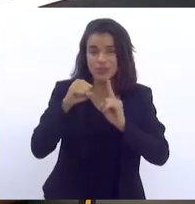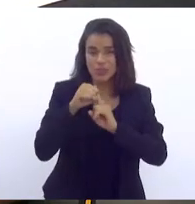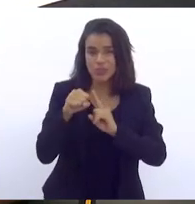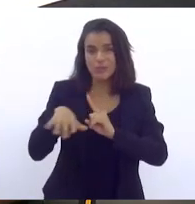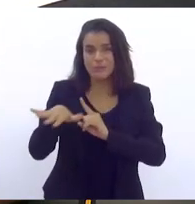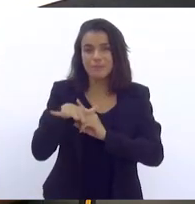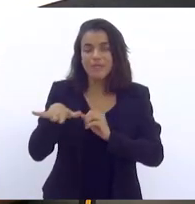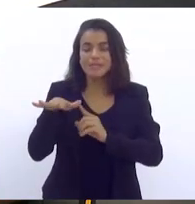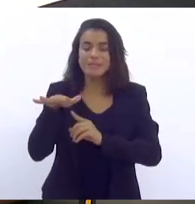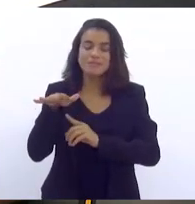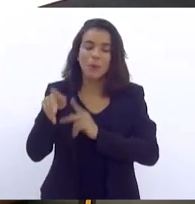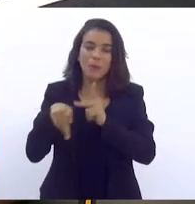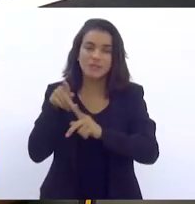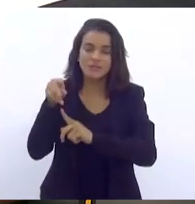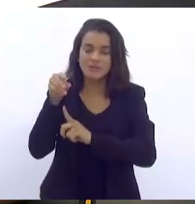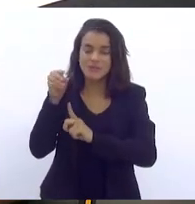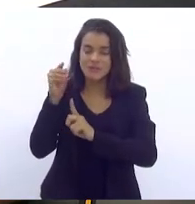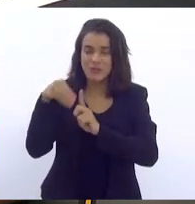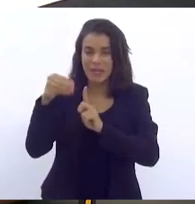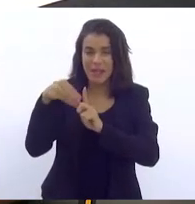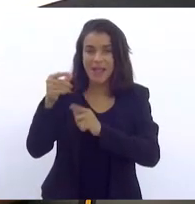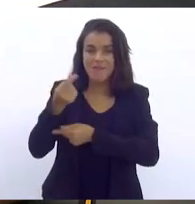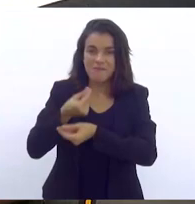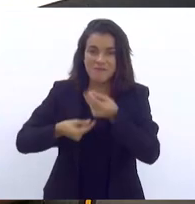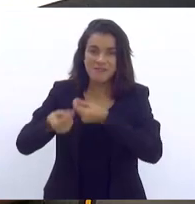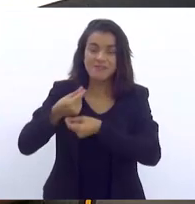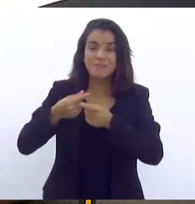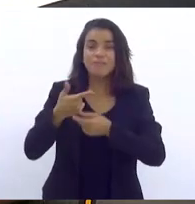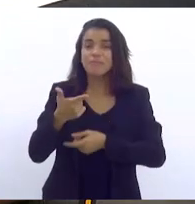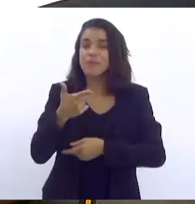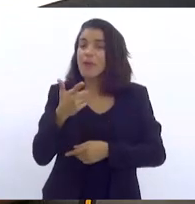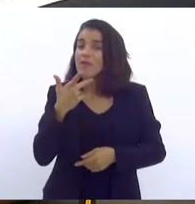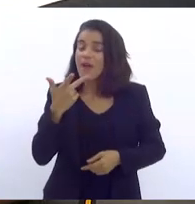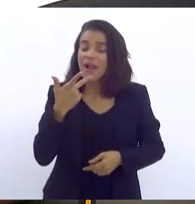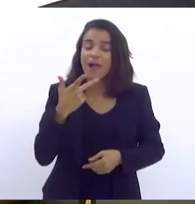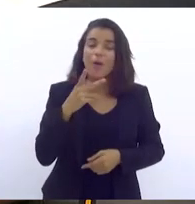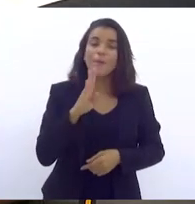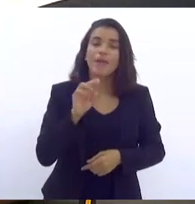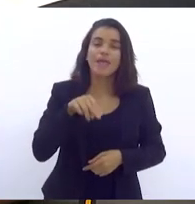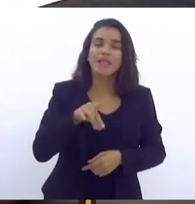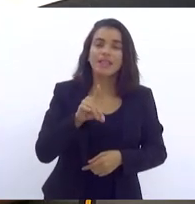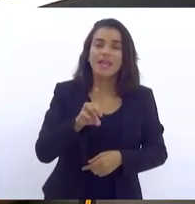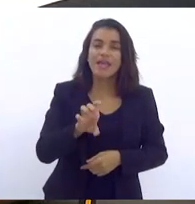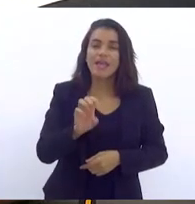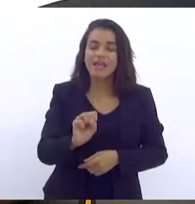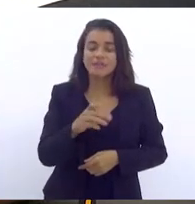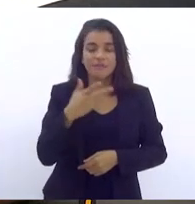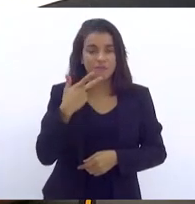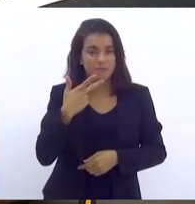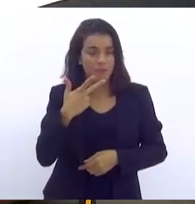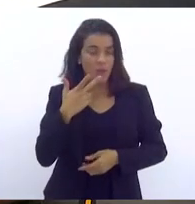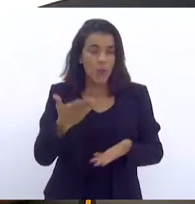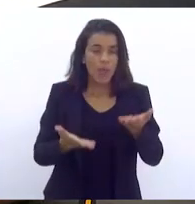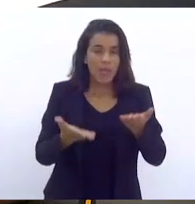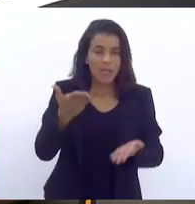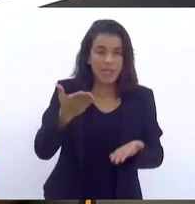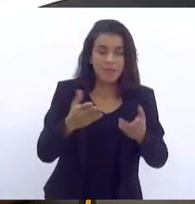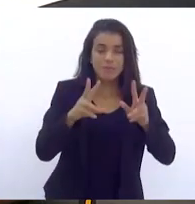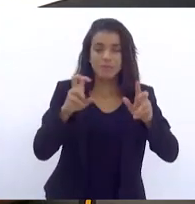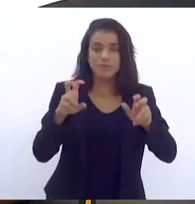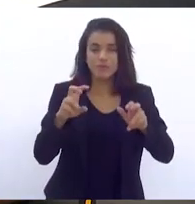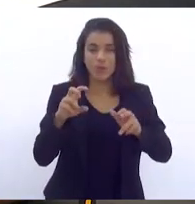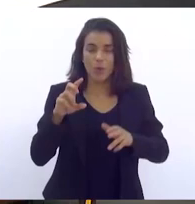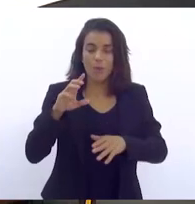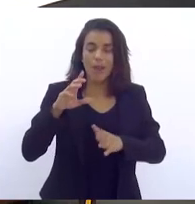do BNDS colocando né o quanto que o equilíbrio contratual será alcançado a partir da tarifa social é